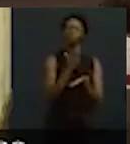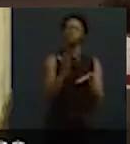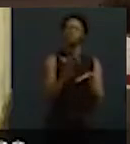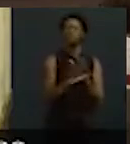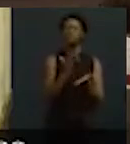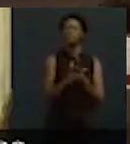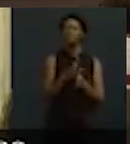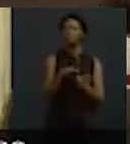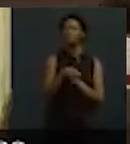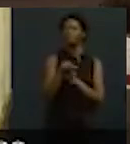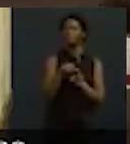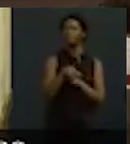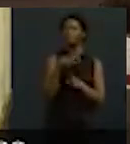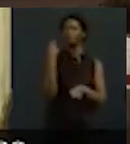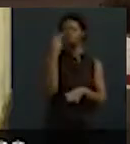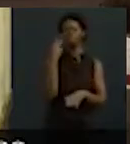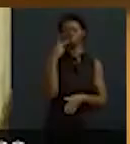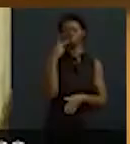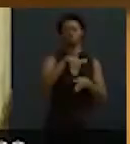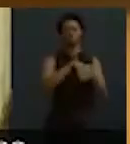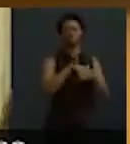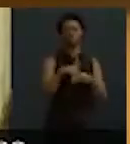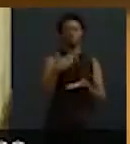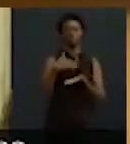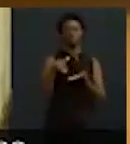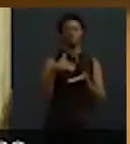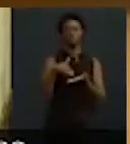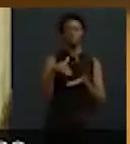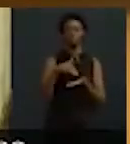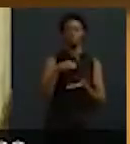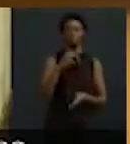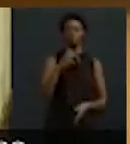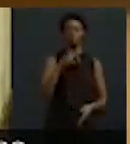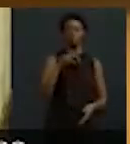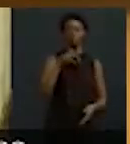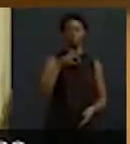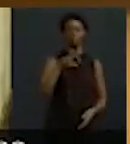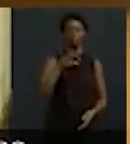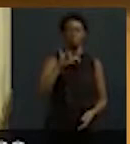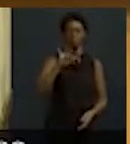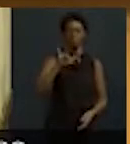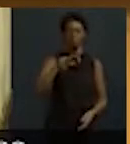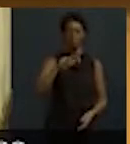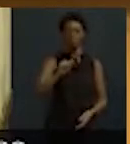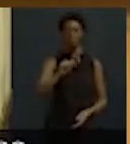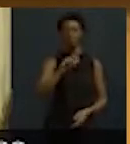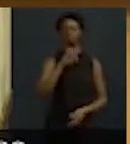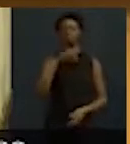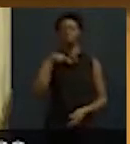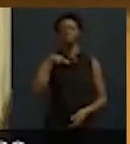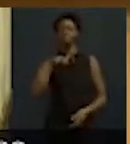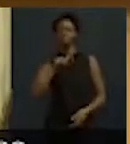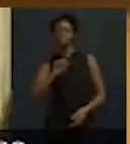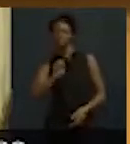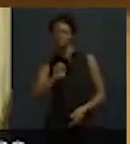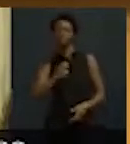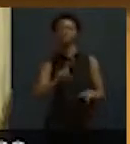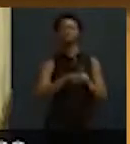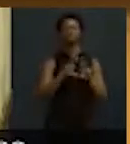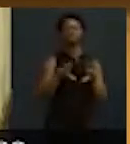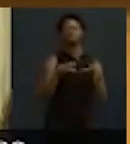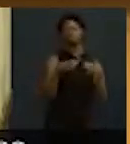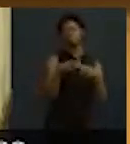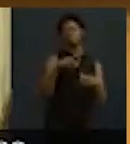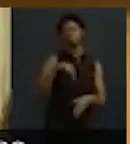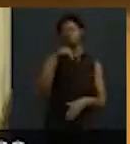Promotorias Eleitorais, secretária executiva da ENASE, Grupo Nacional dos